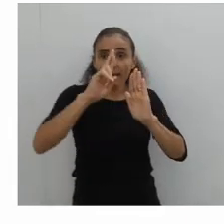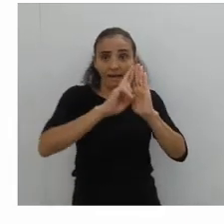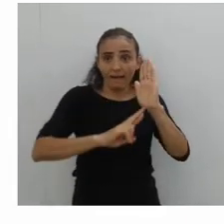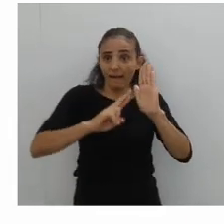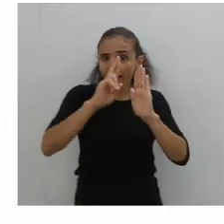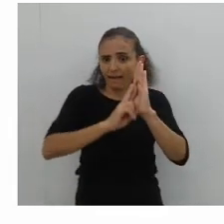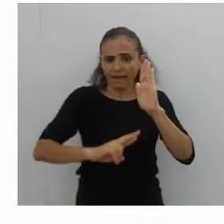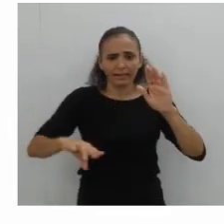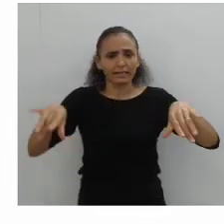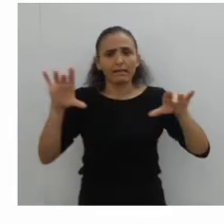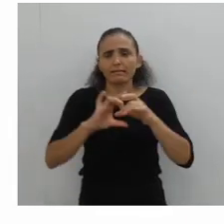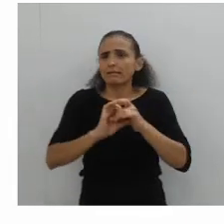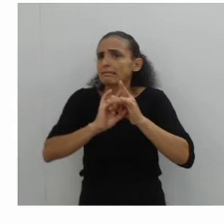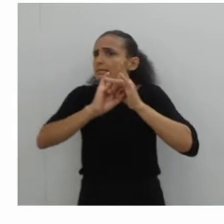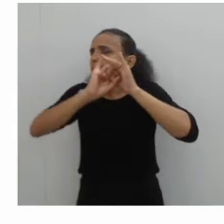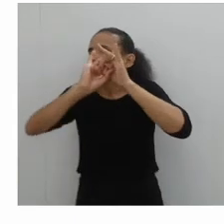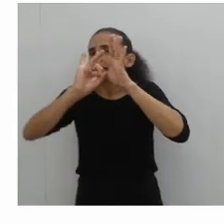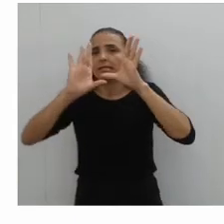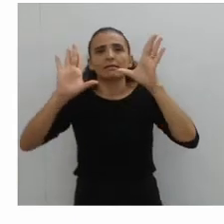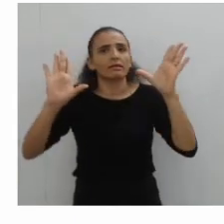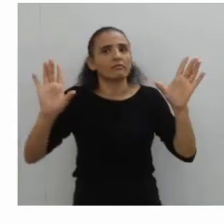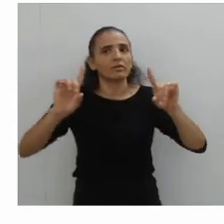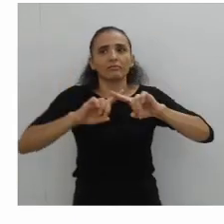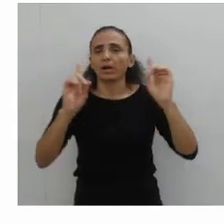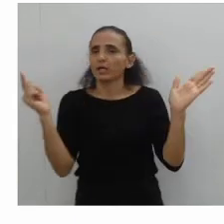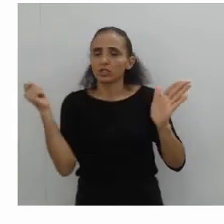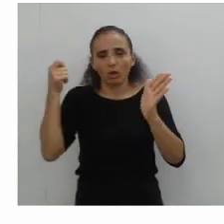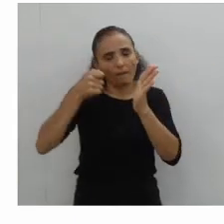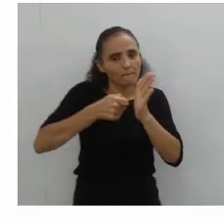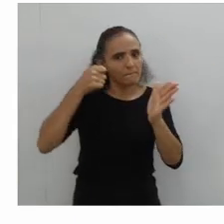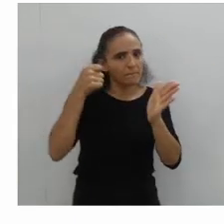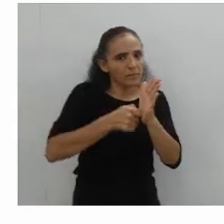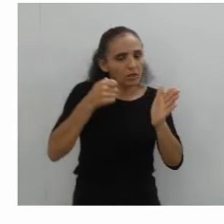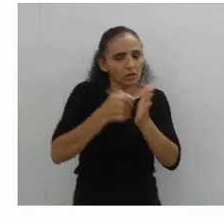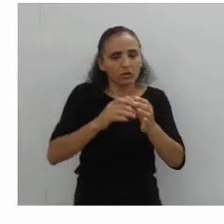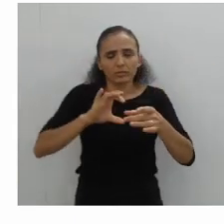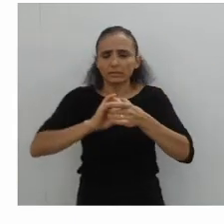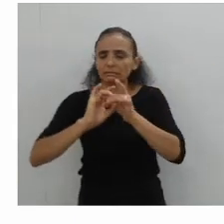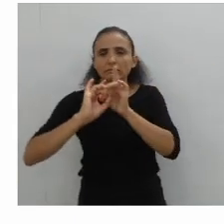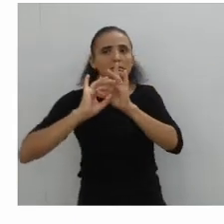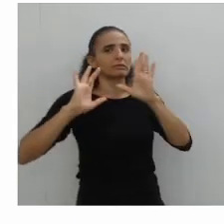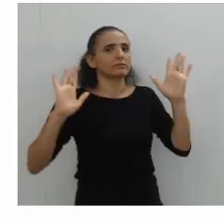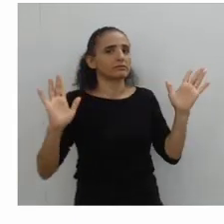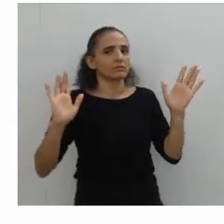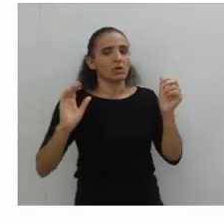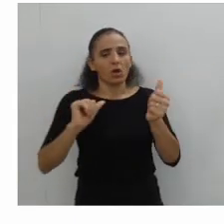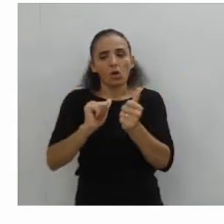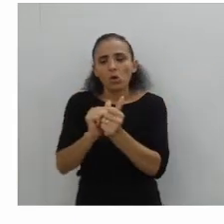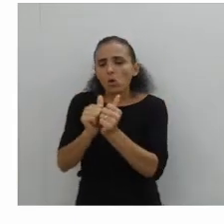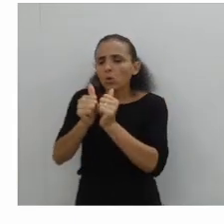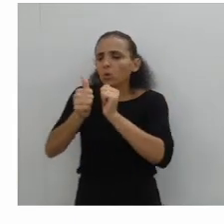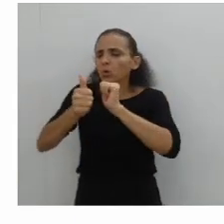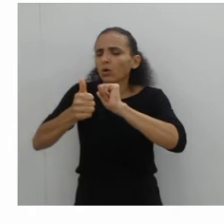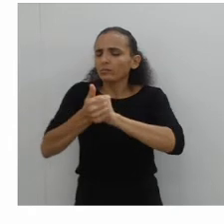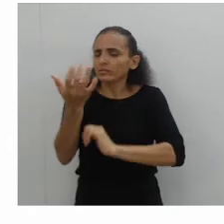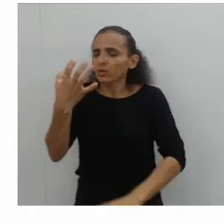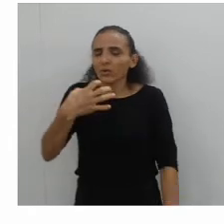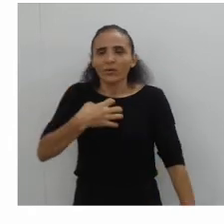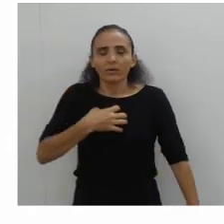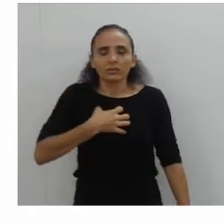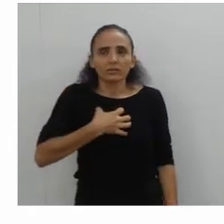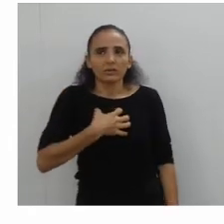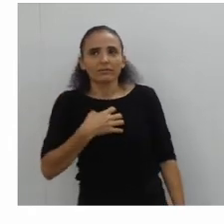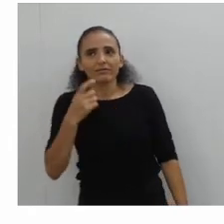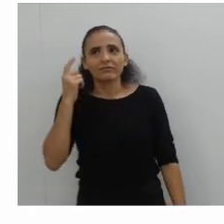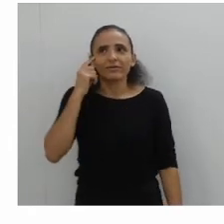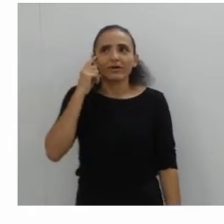dialogadas, livremente consentidas, mas obrigatórias, e dotado de um fim em si mesmo. O jogo é acompanhado de um sentimento de tensão e